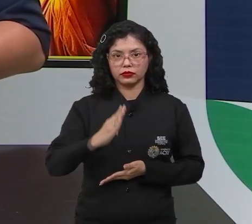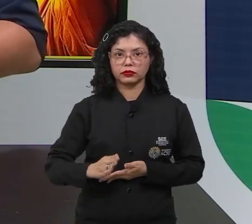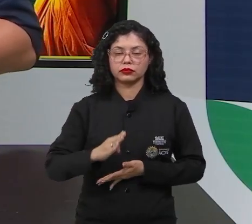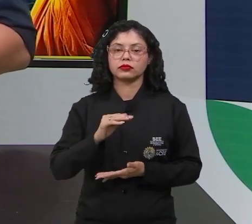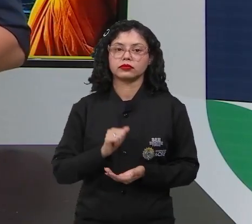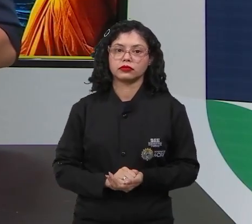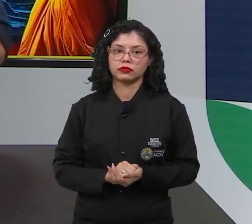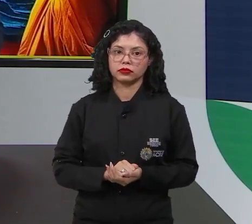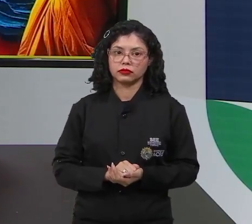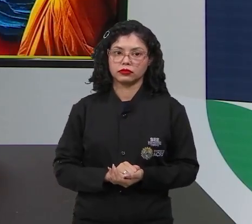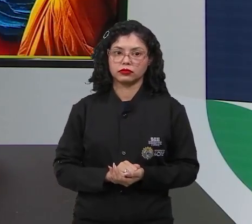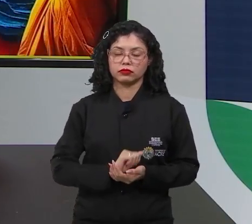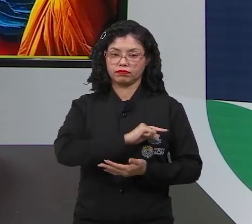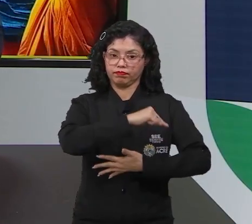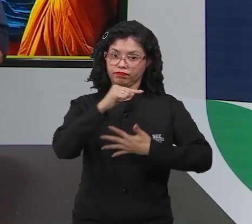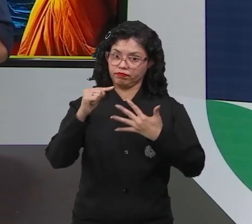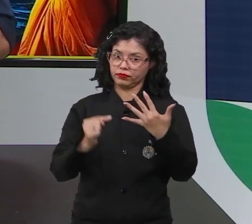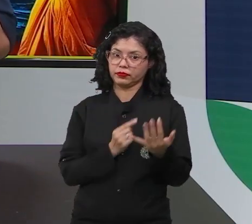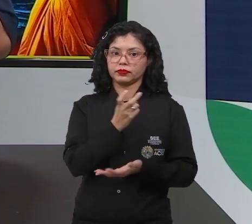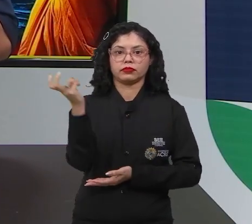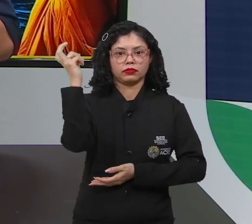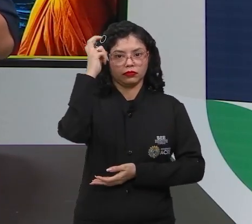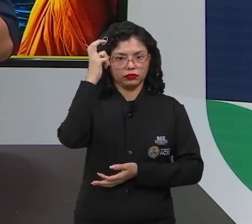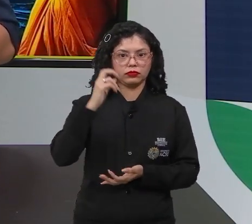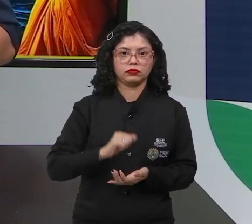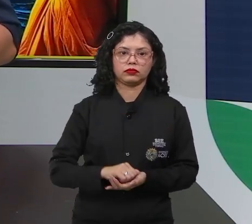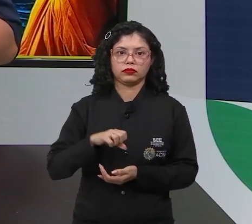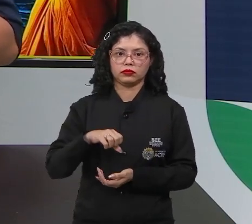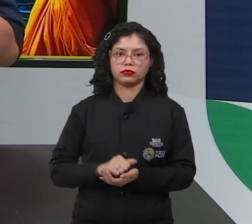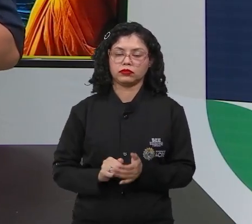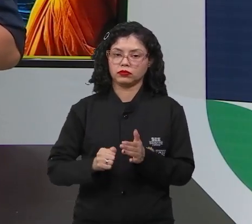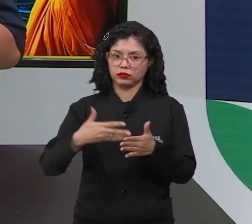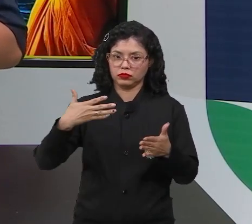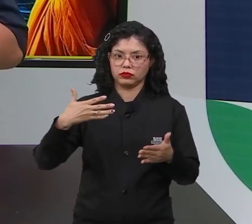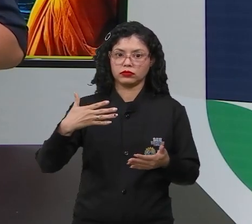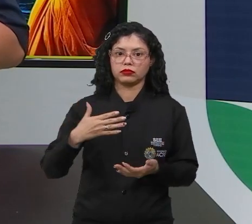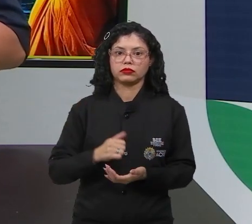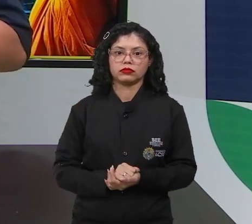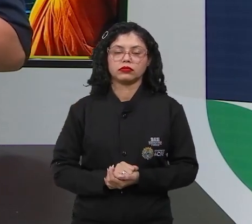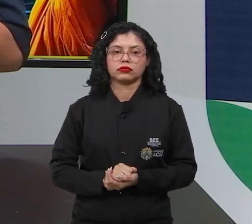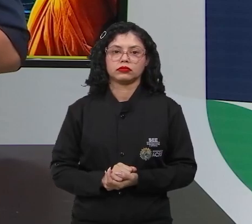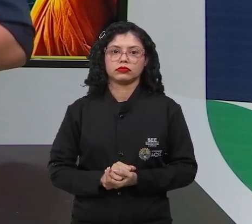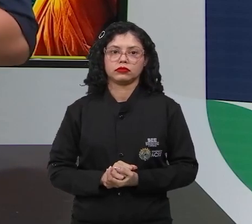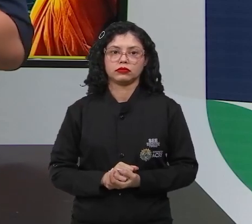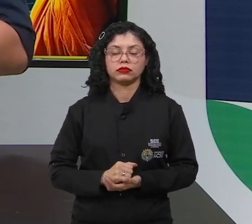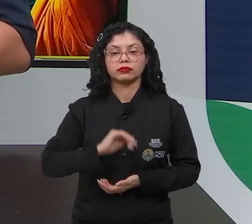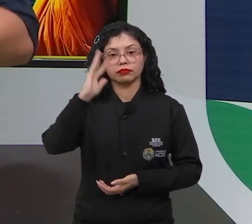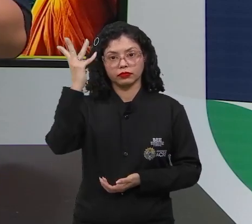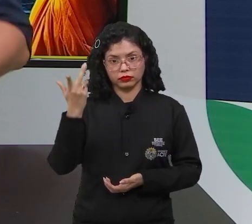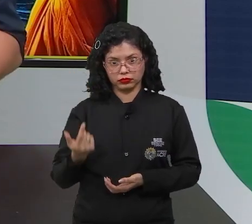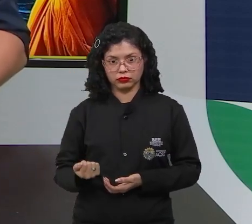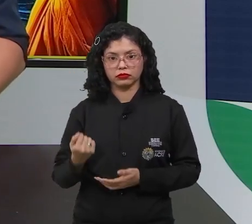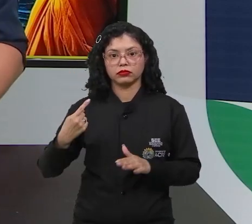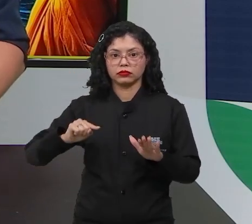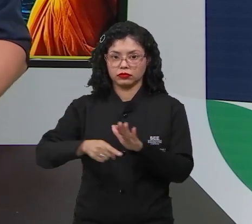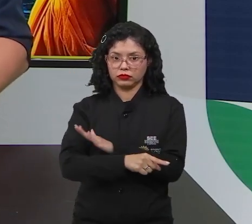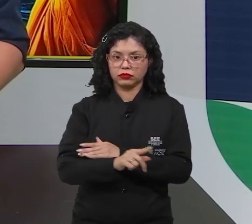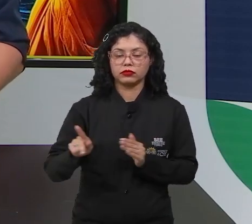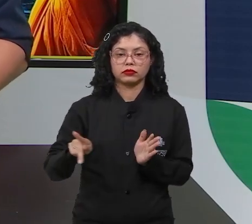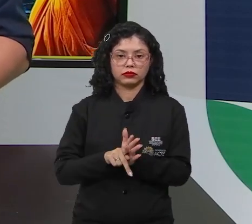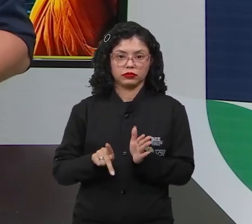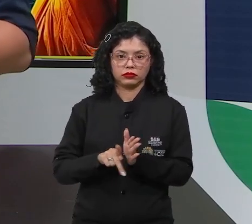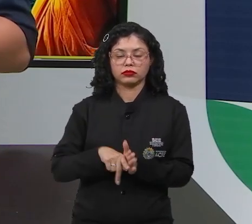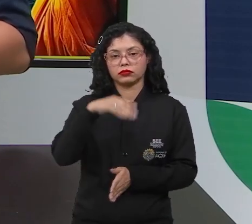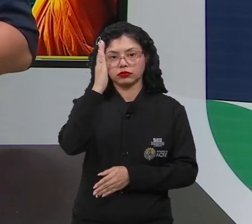Brasil multicultural. Nós temos muito da cultura africana dentro da nossa